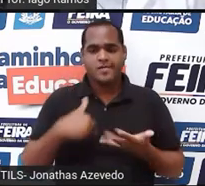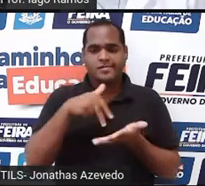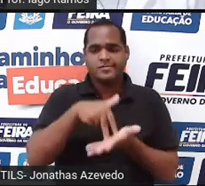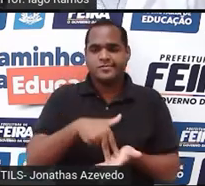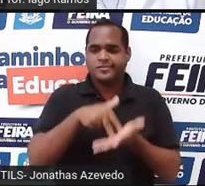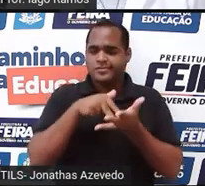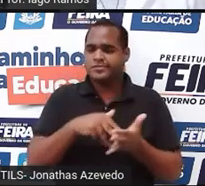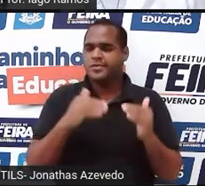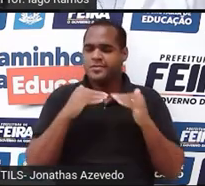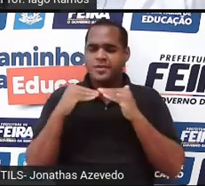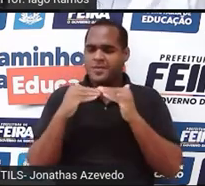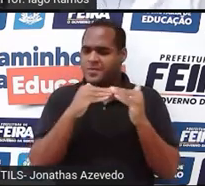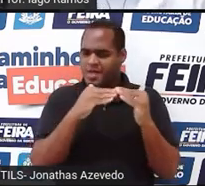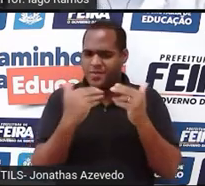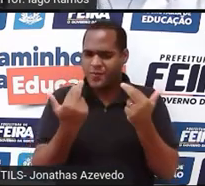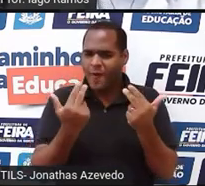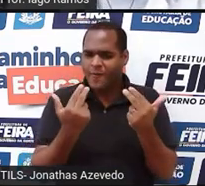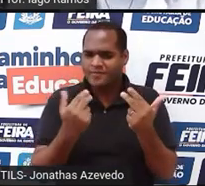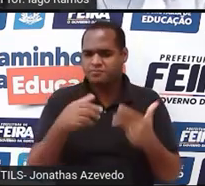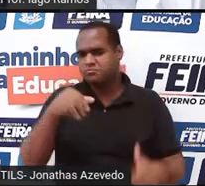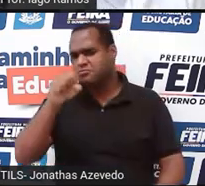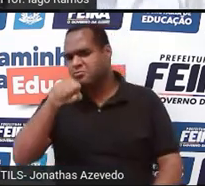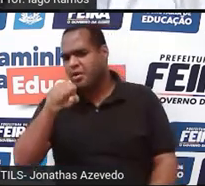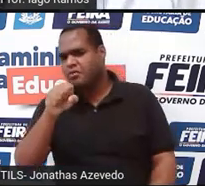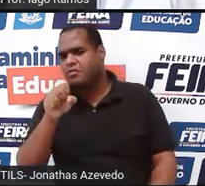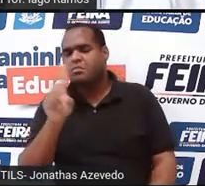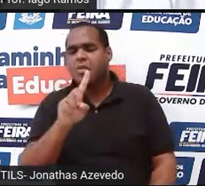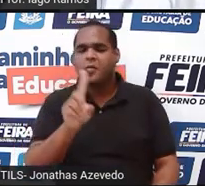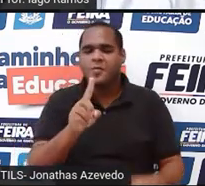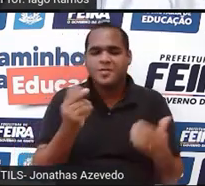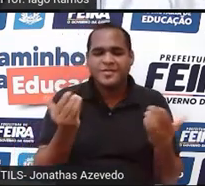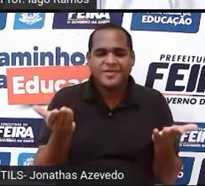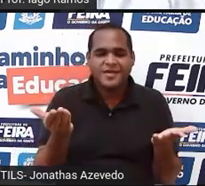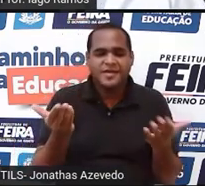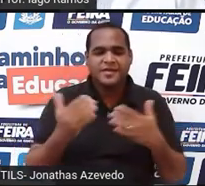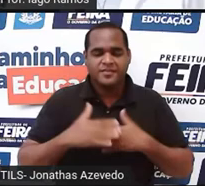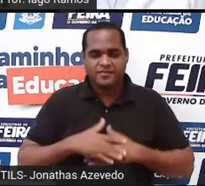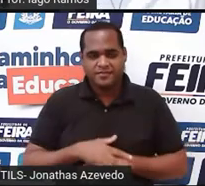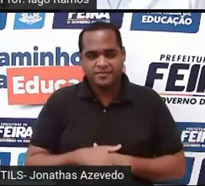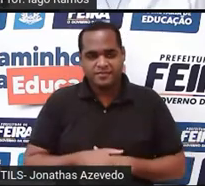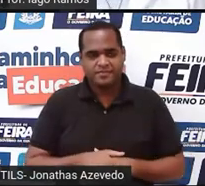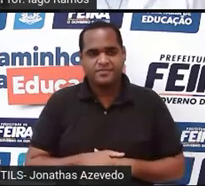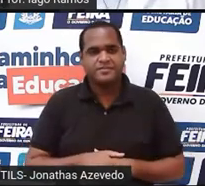proporcionais é sim ou não